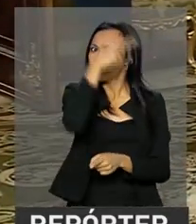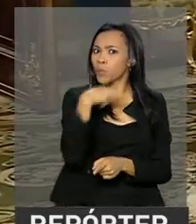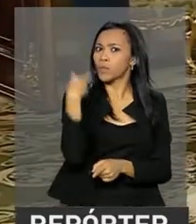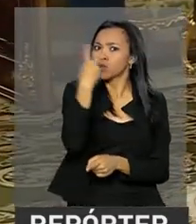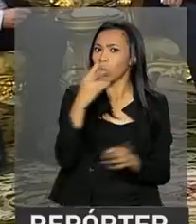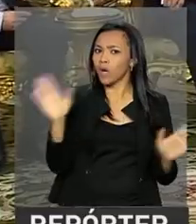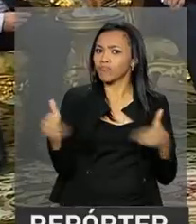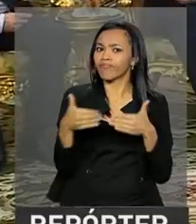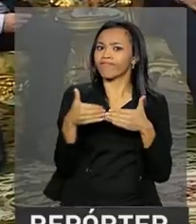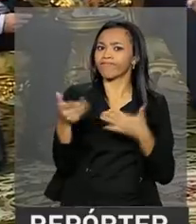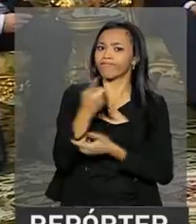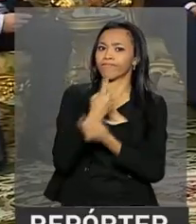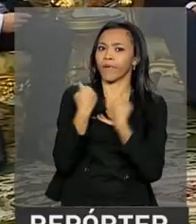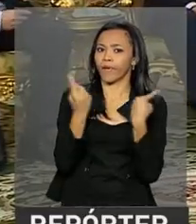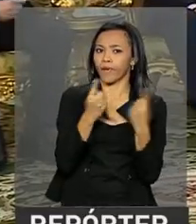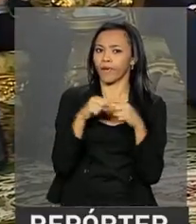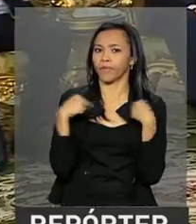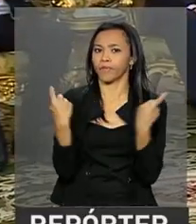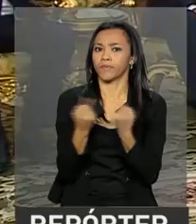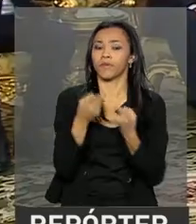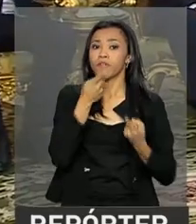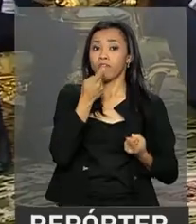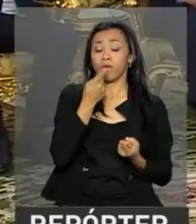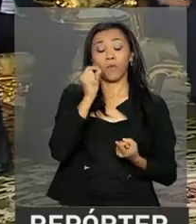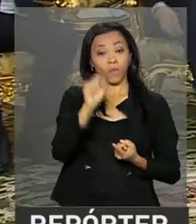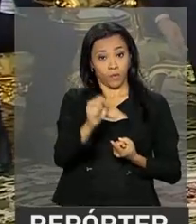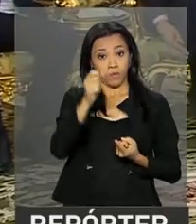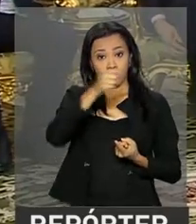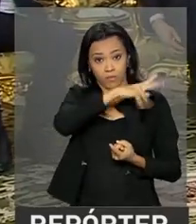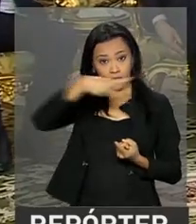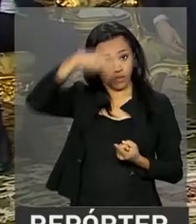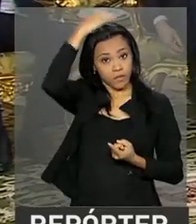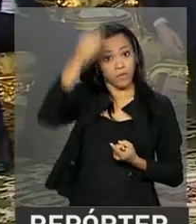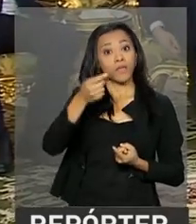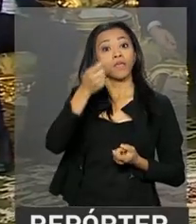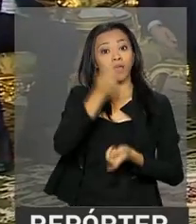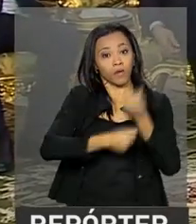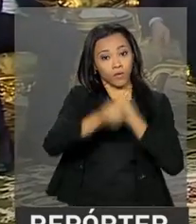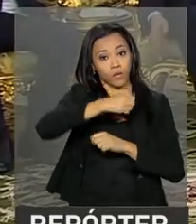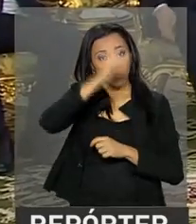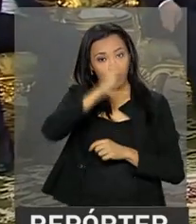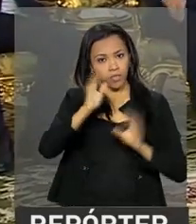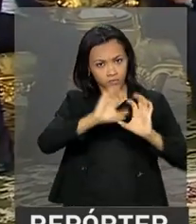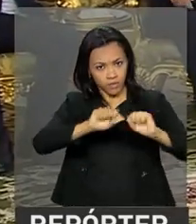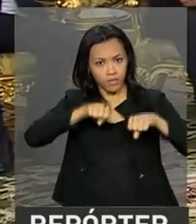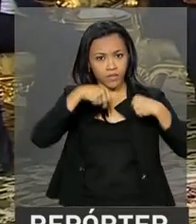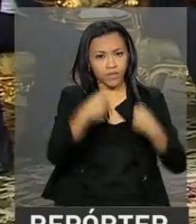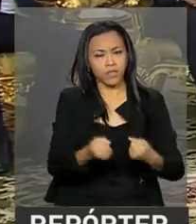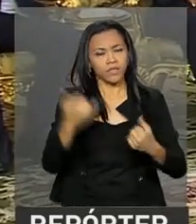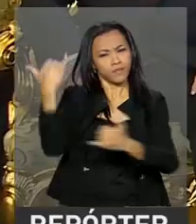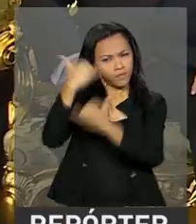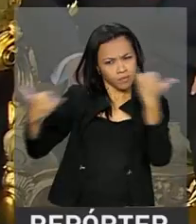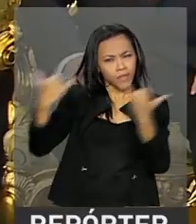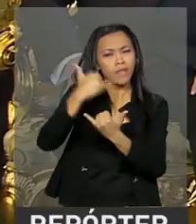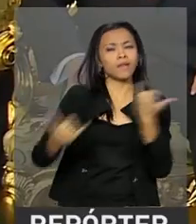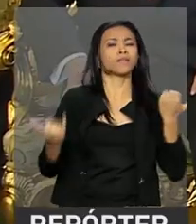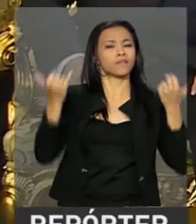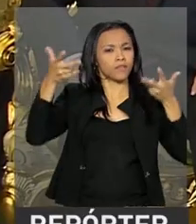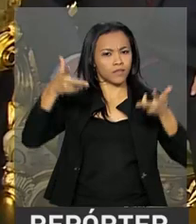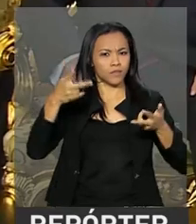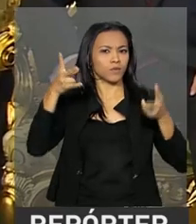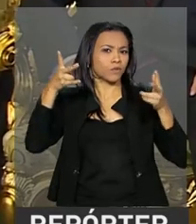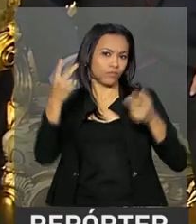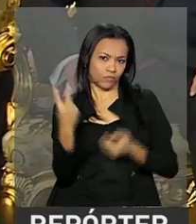encontro, Michel Temer afirmou que a economia brasileira está em recuperação e lembrou que há semelhanças entre as duas economias